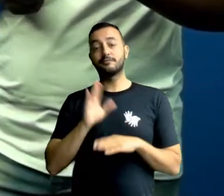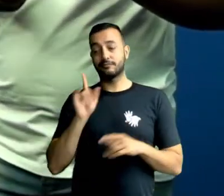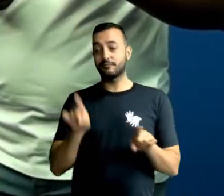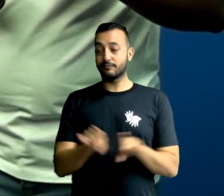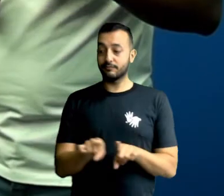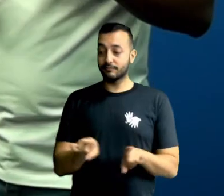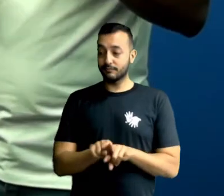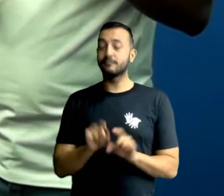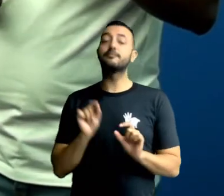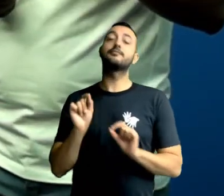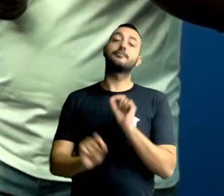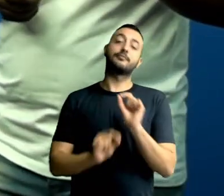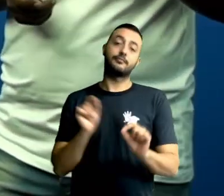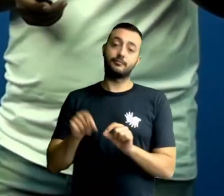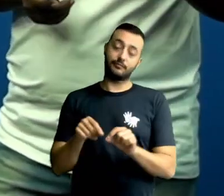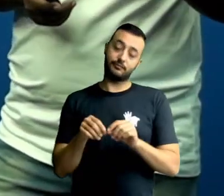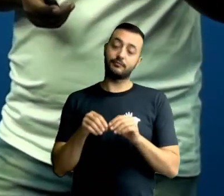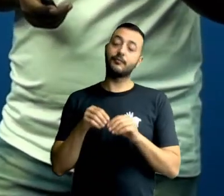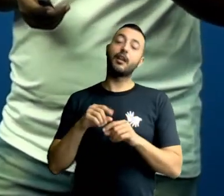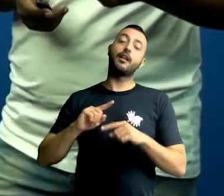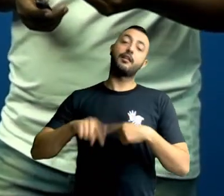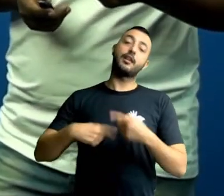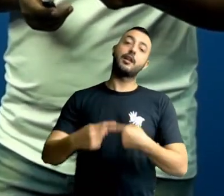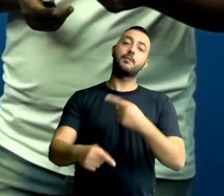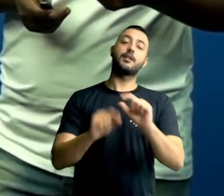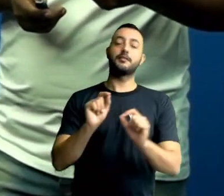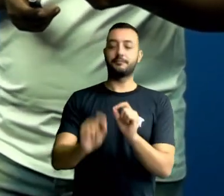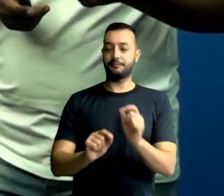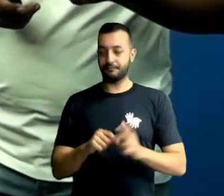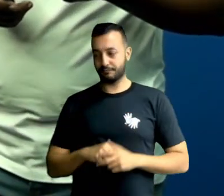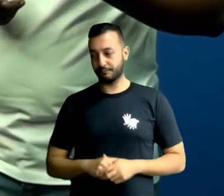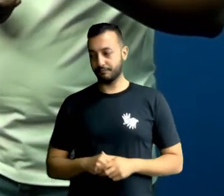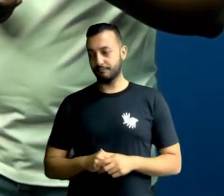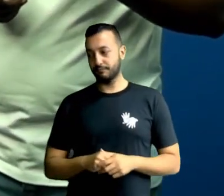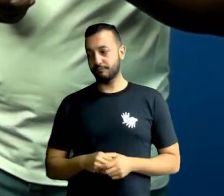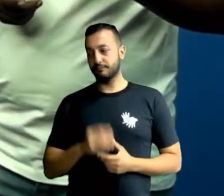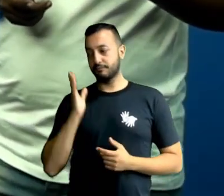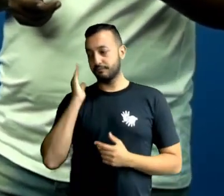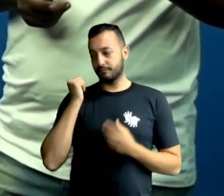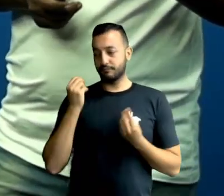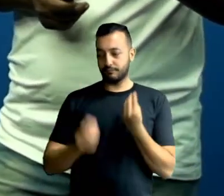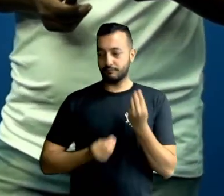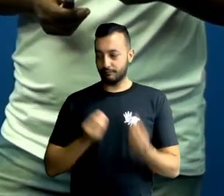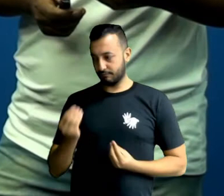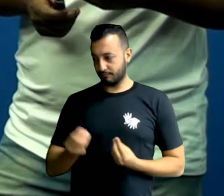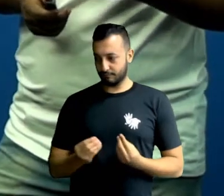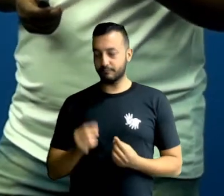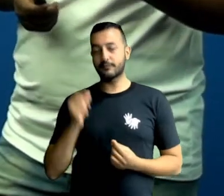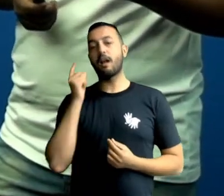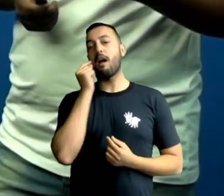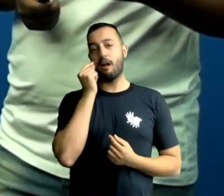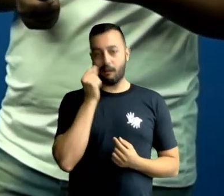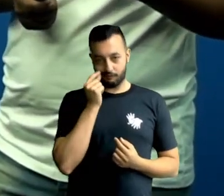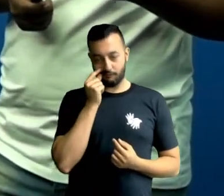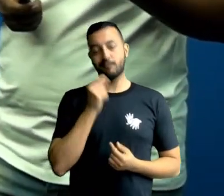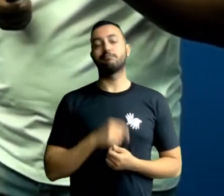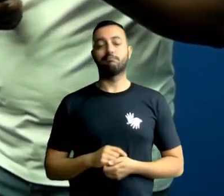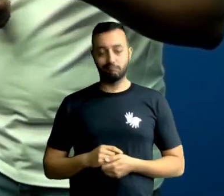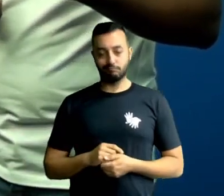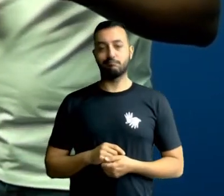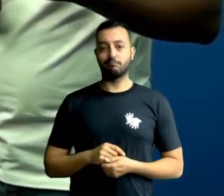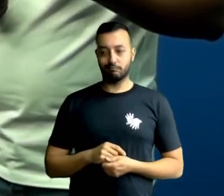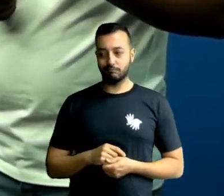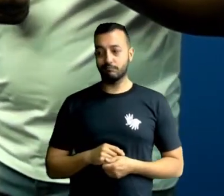mais também de quem transmite essa leptospirose. Como sabemos, são os ratos que